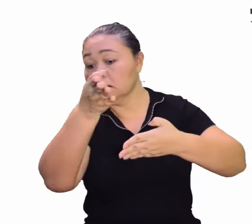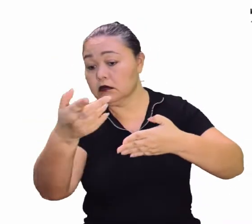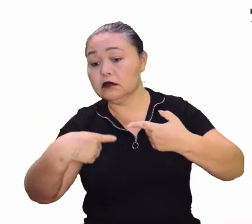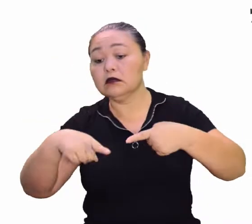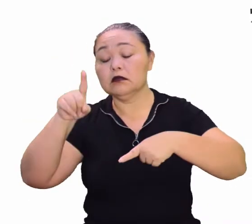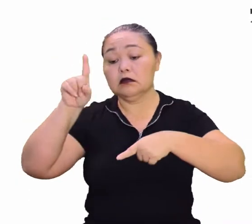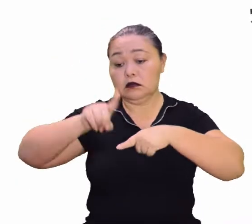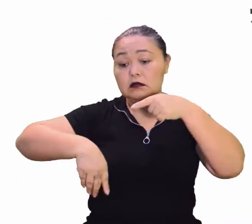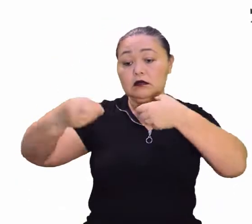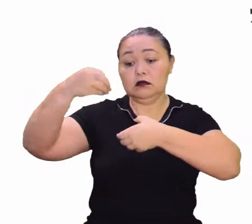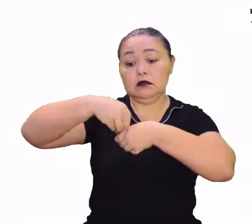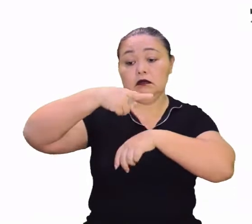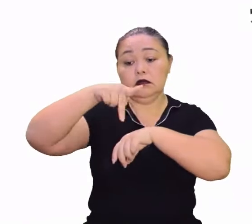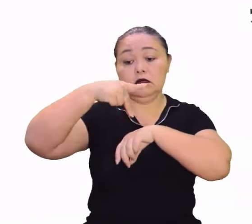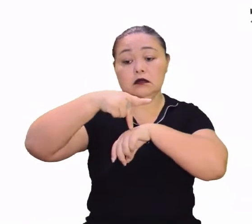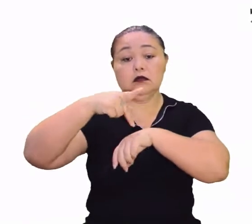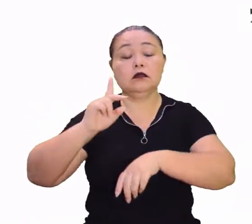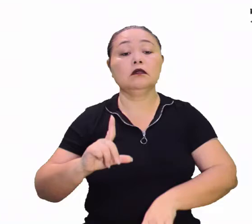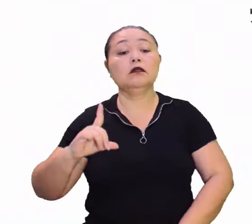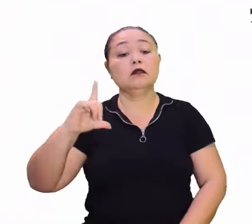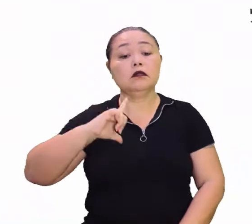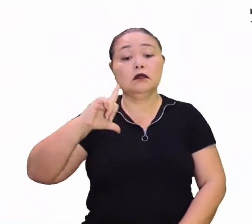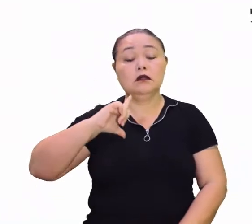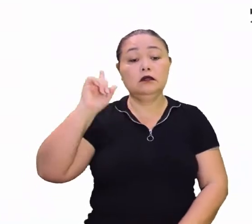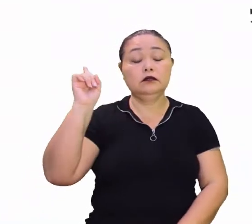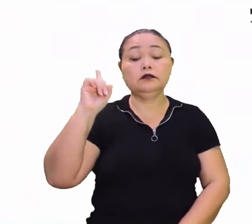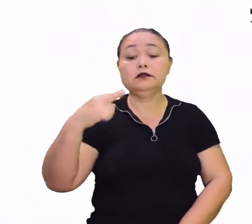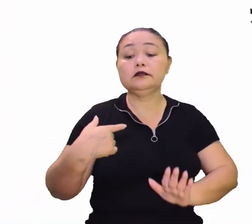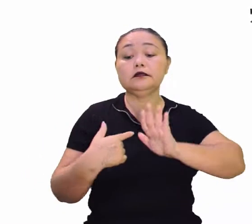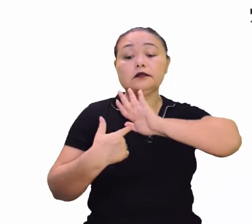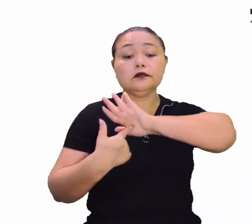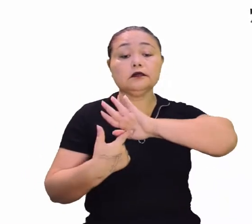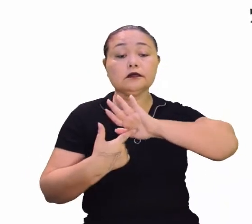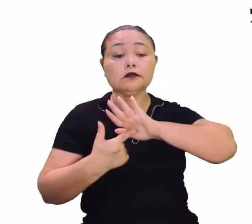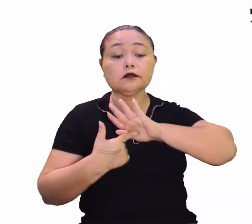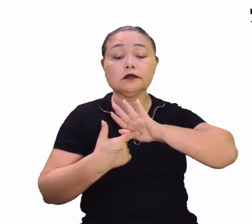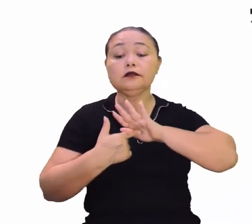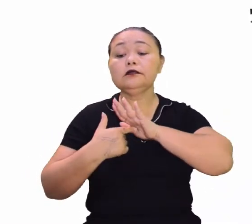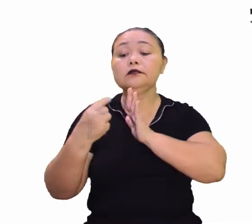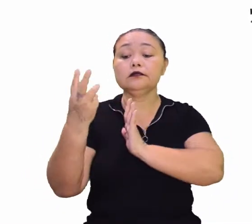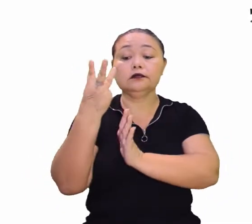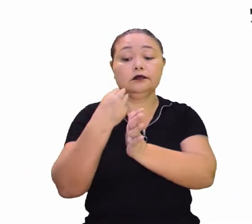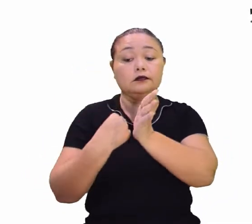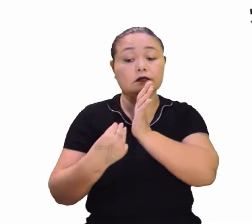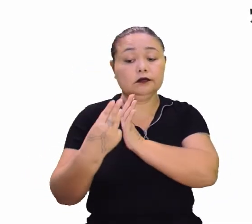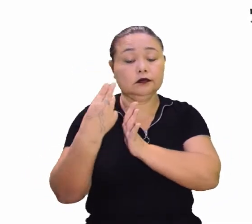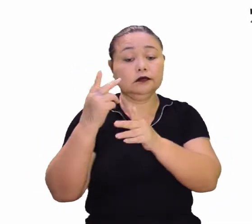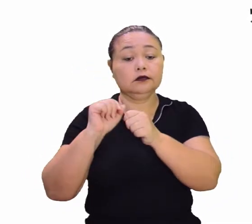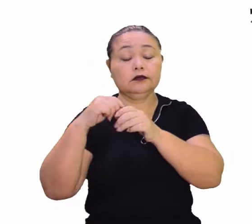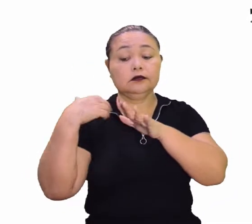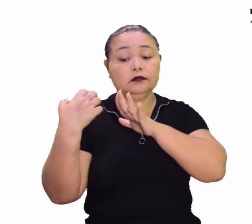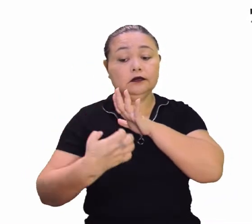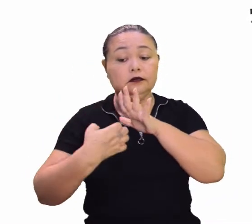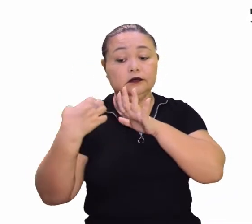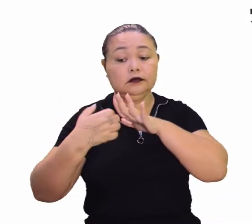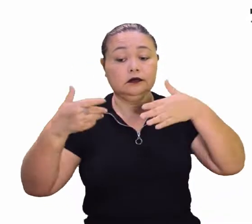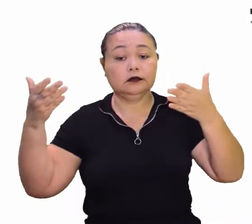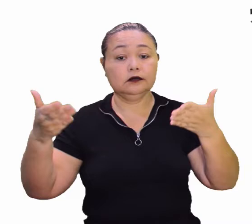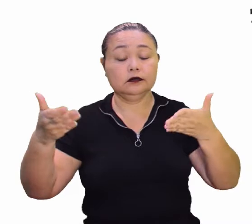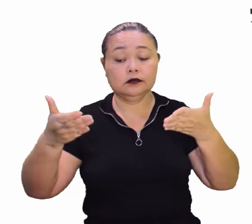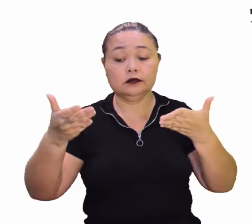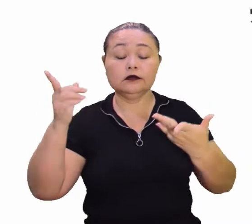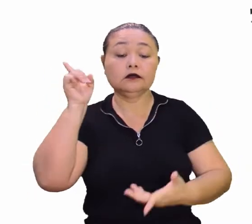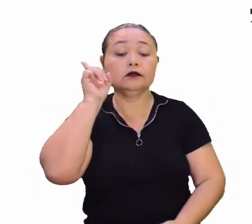bem. Aí nós falamos aí, apresentando para vocês um mapinha das indústrias atuais dos